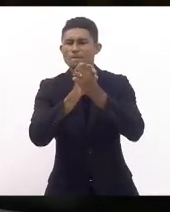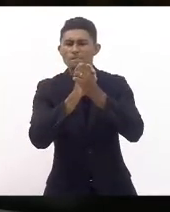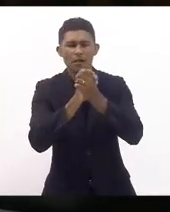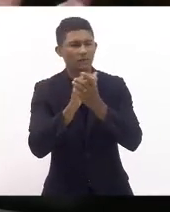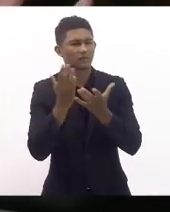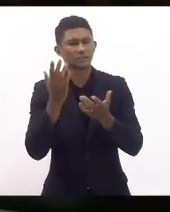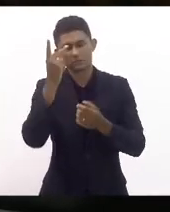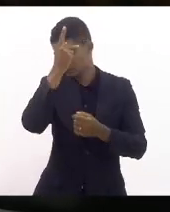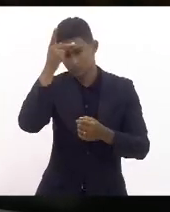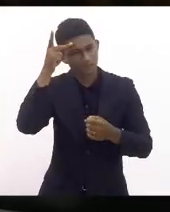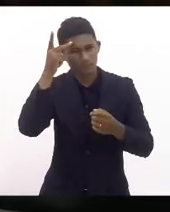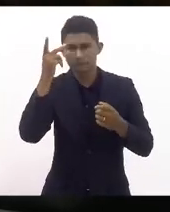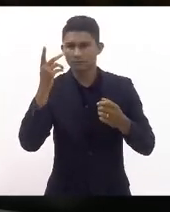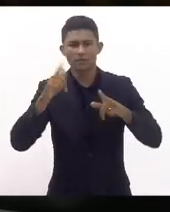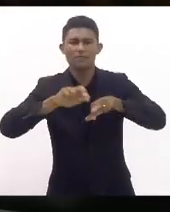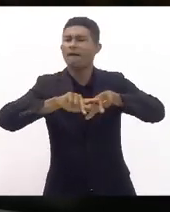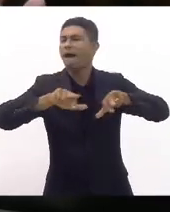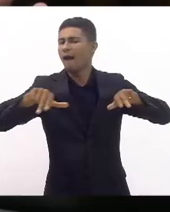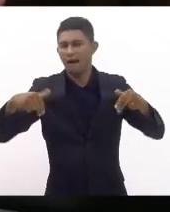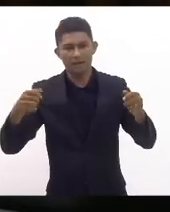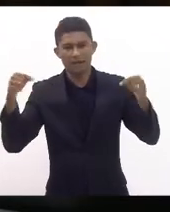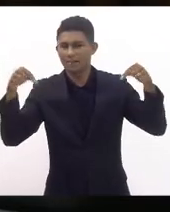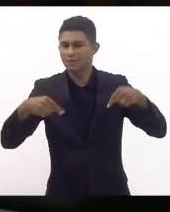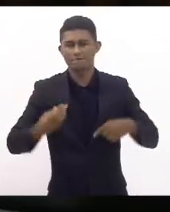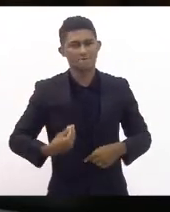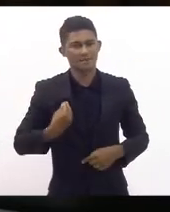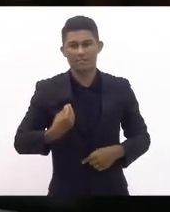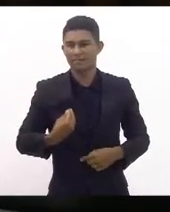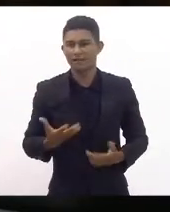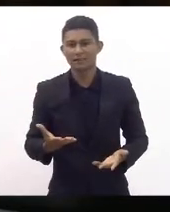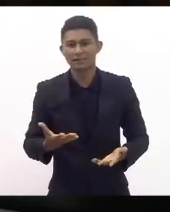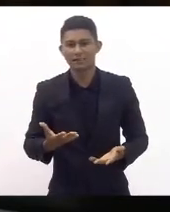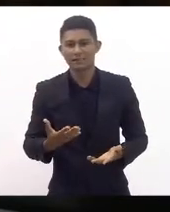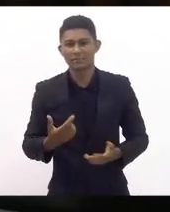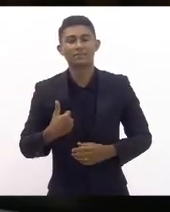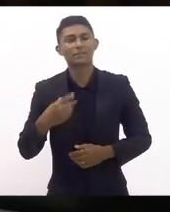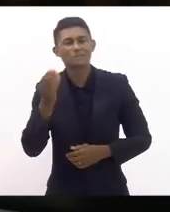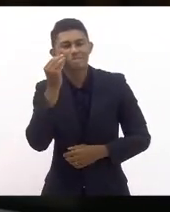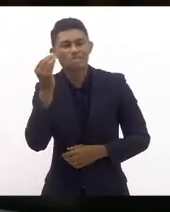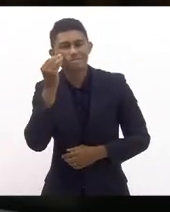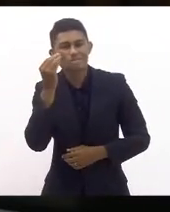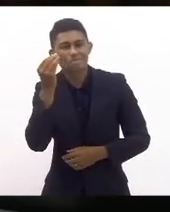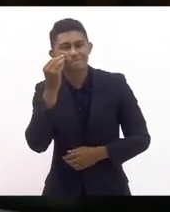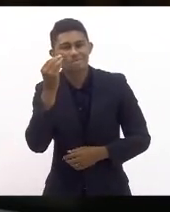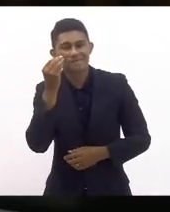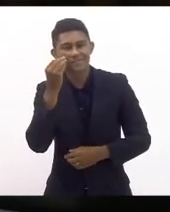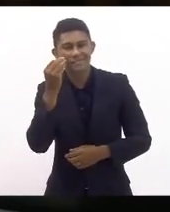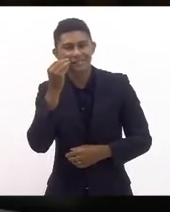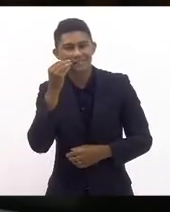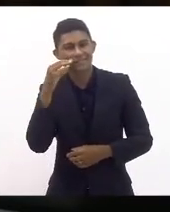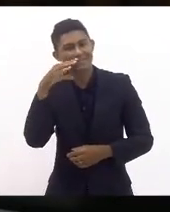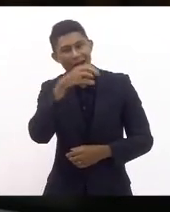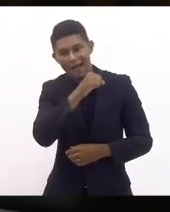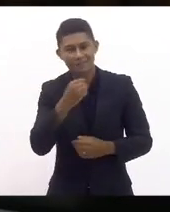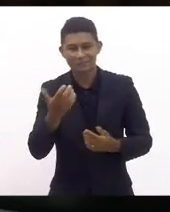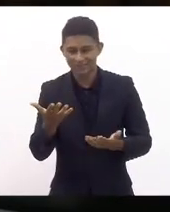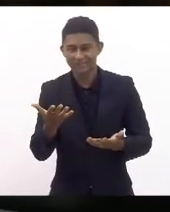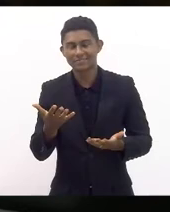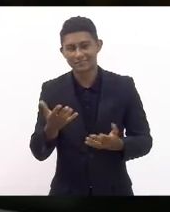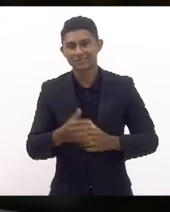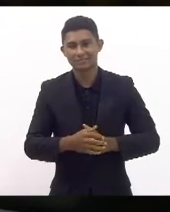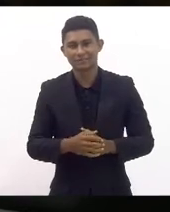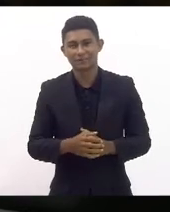várias pessoas que estão aqui. Eu não quero, eu vou tentar passar muito rapidamente para